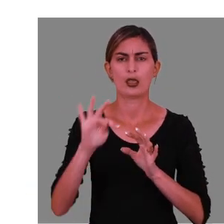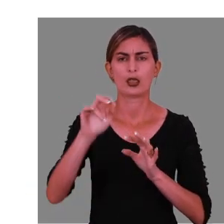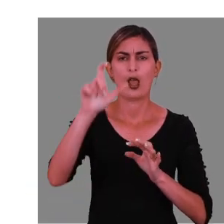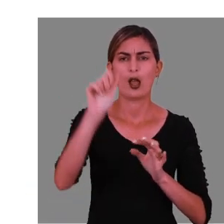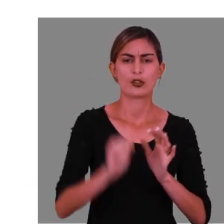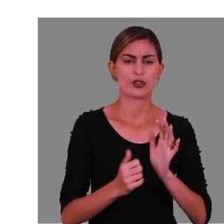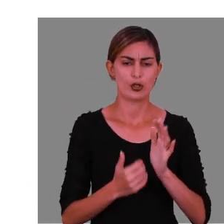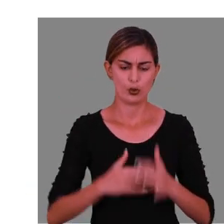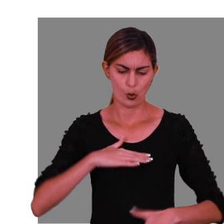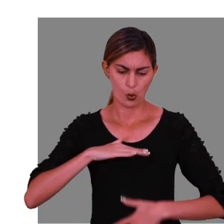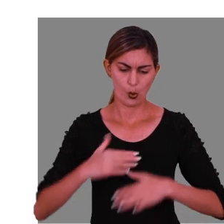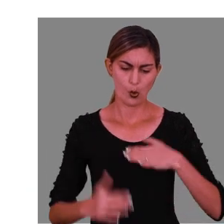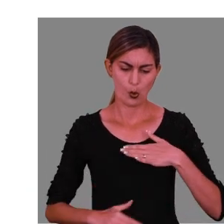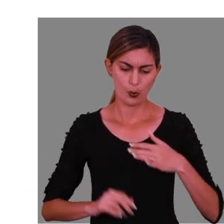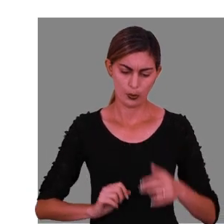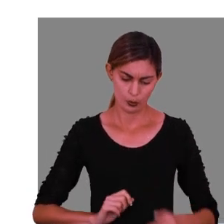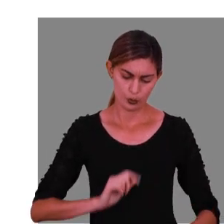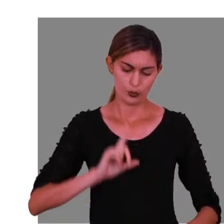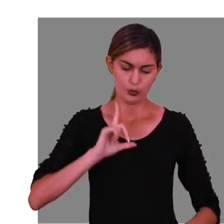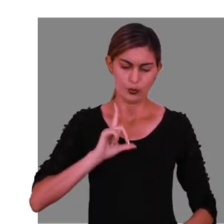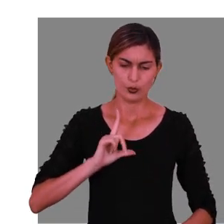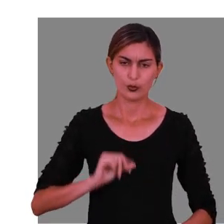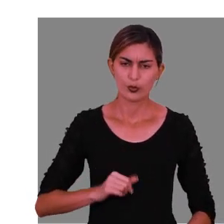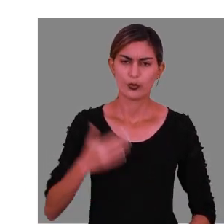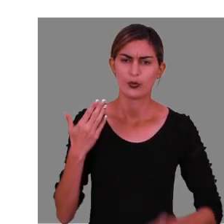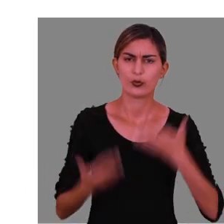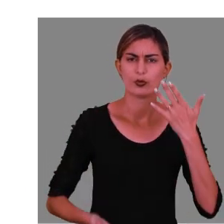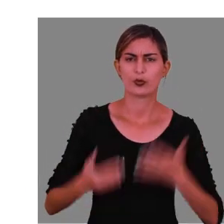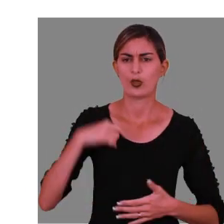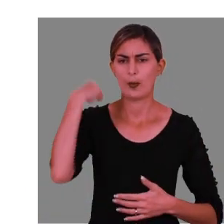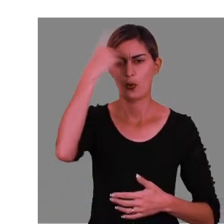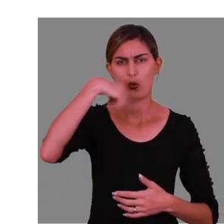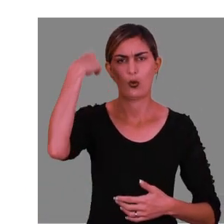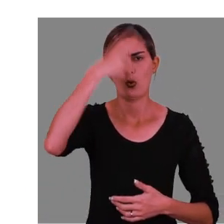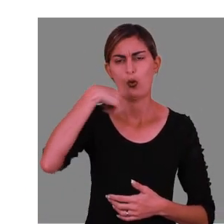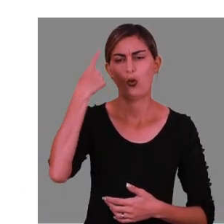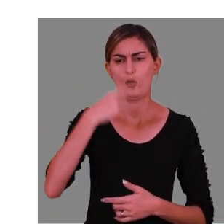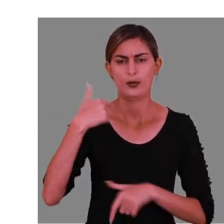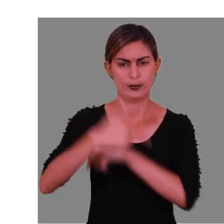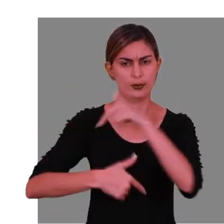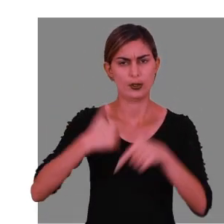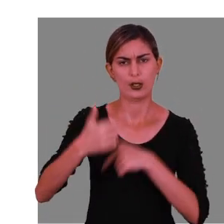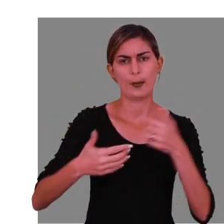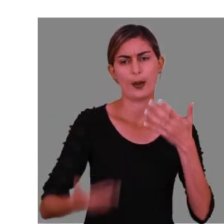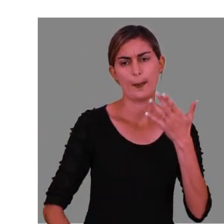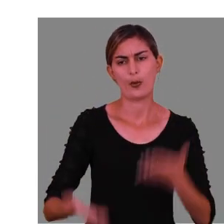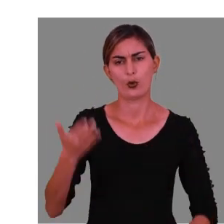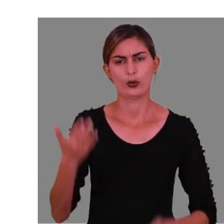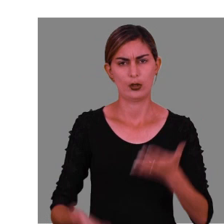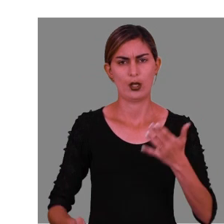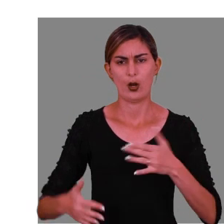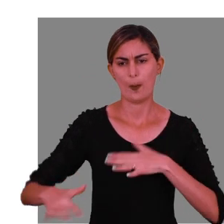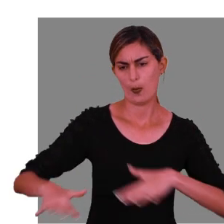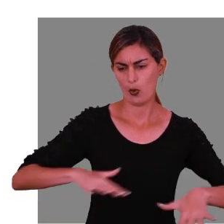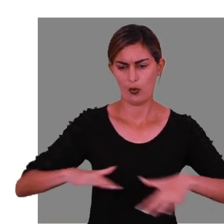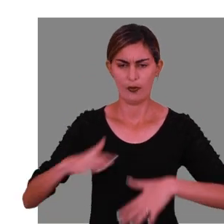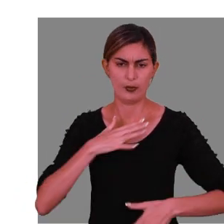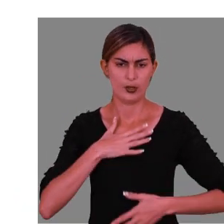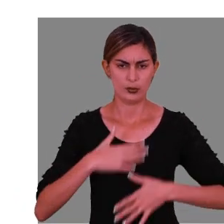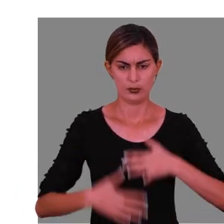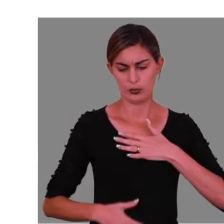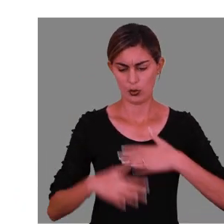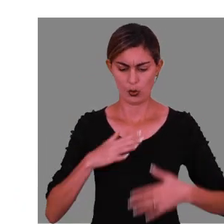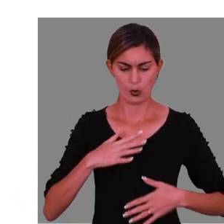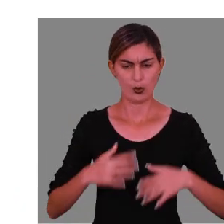taxa metabólica que é medida em quilocaloria por hora. Nosso trabalho é moderado, com o movimento do